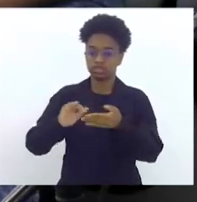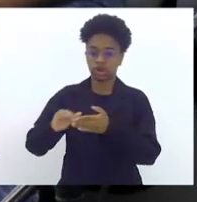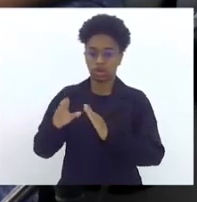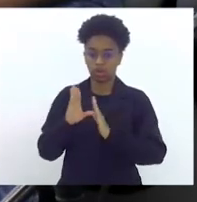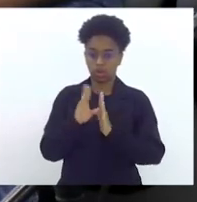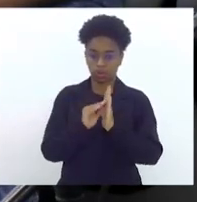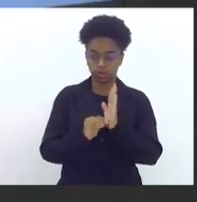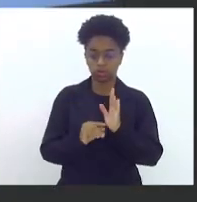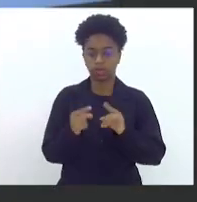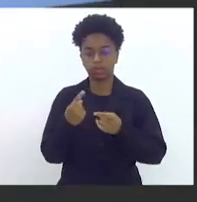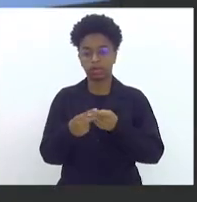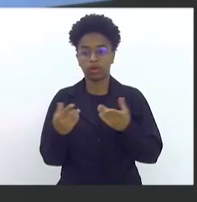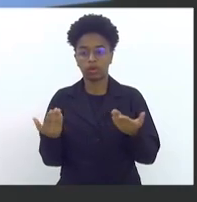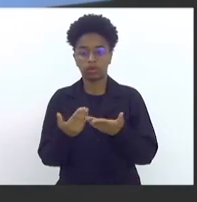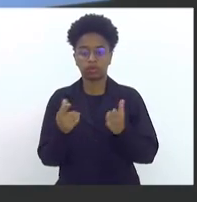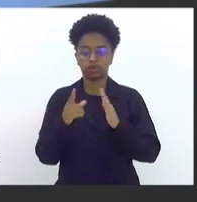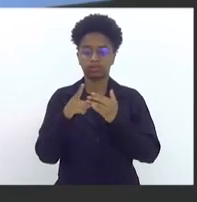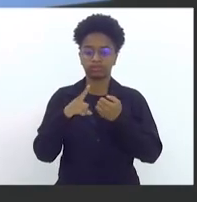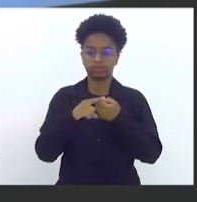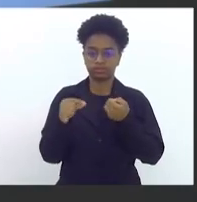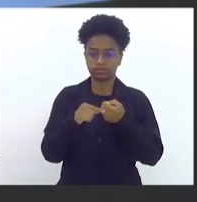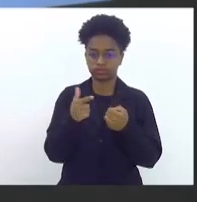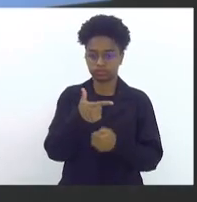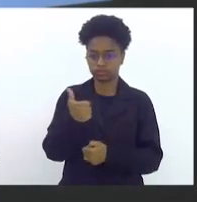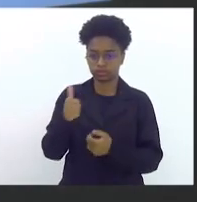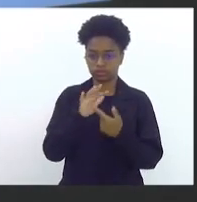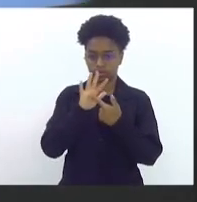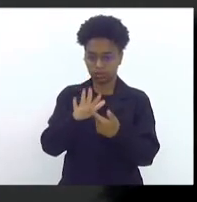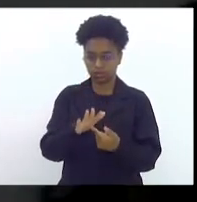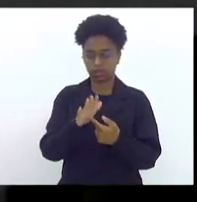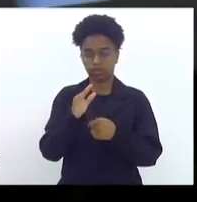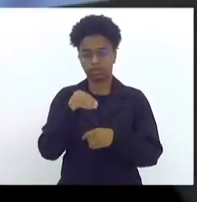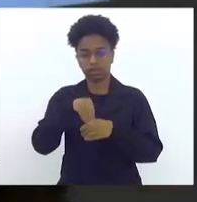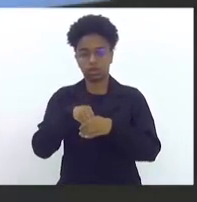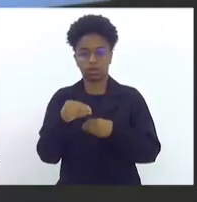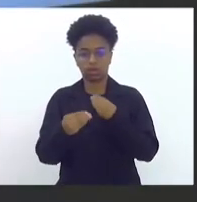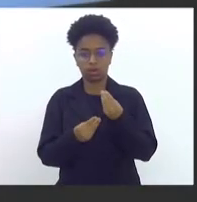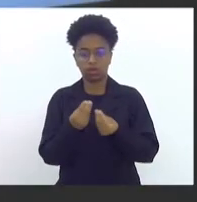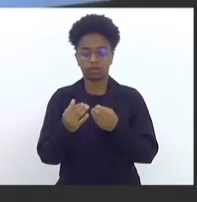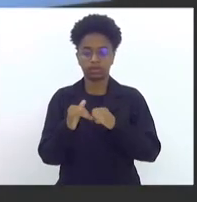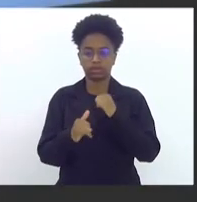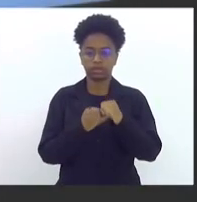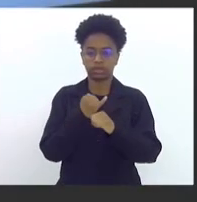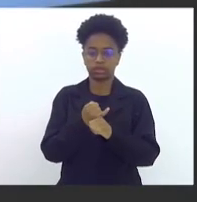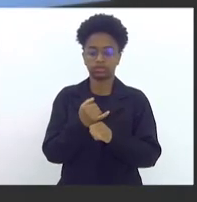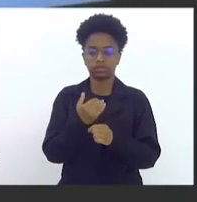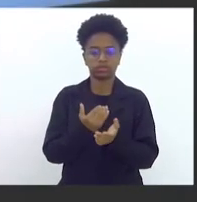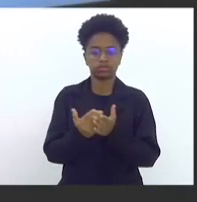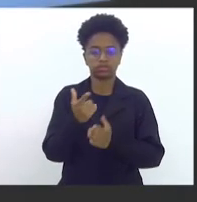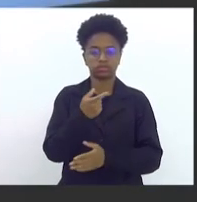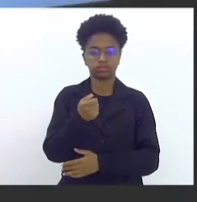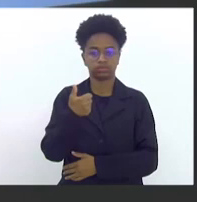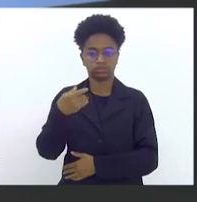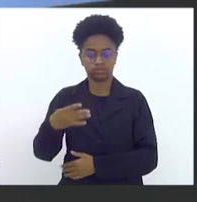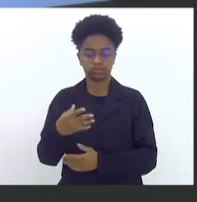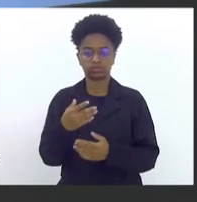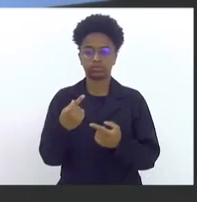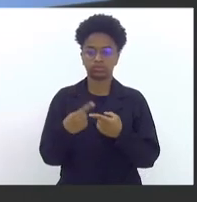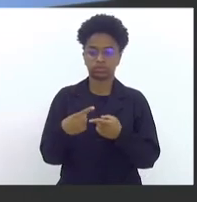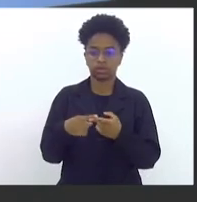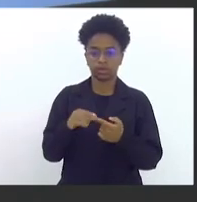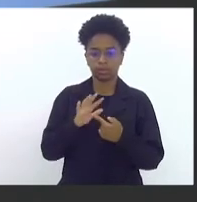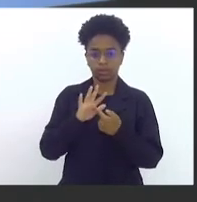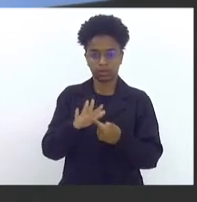Hoje é o artigo 21 está ali né do mar possível na internet que além do 12.900 2014 admite né